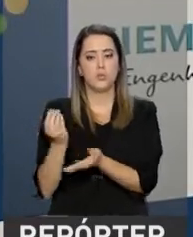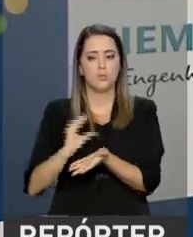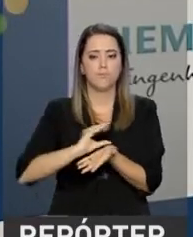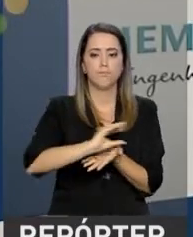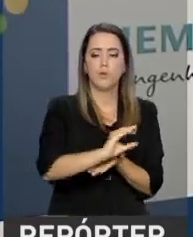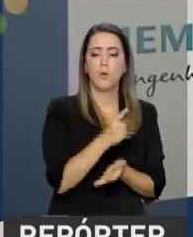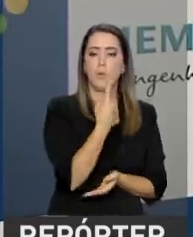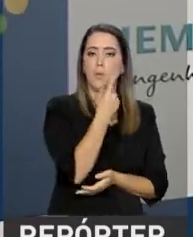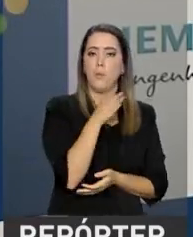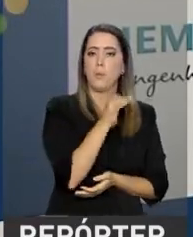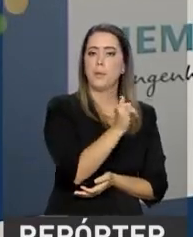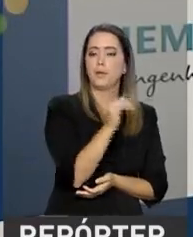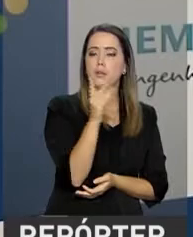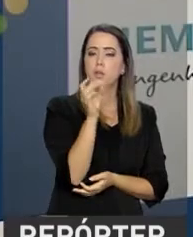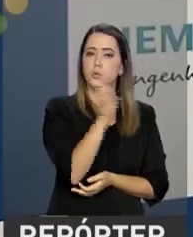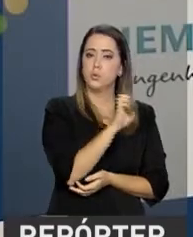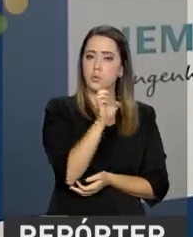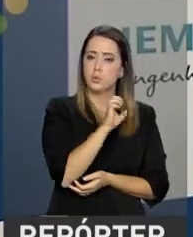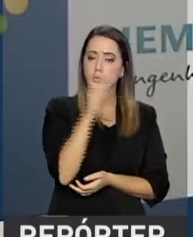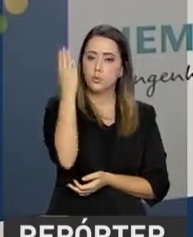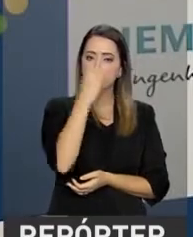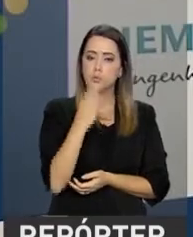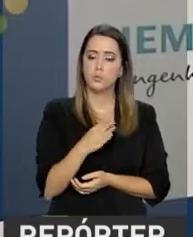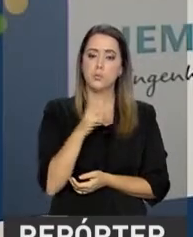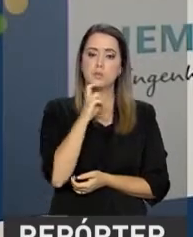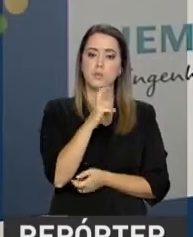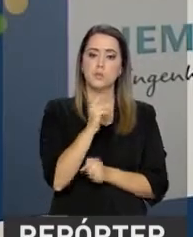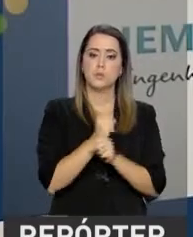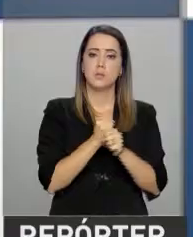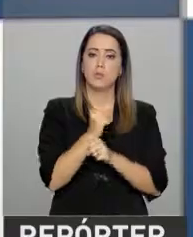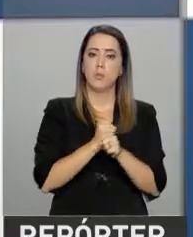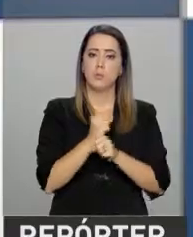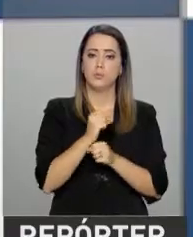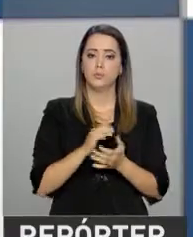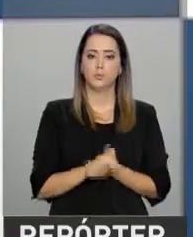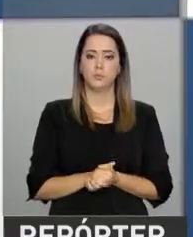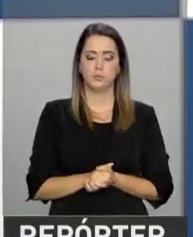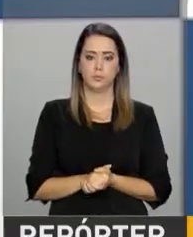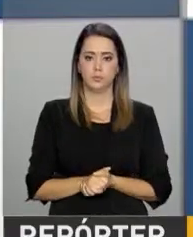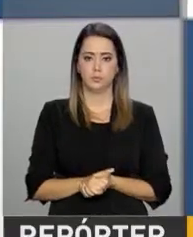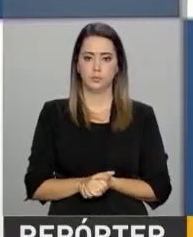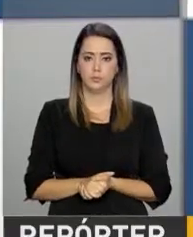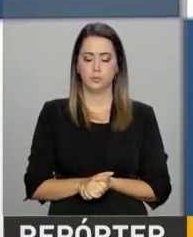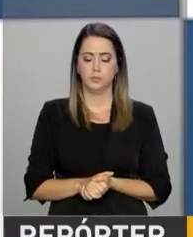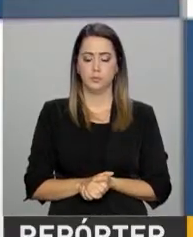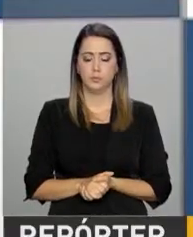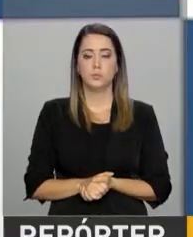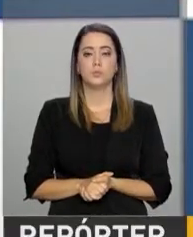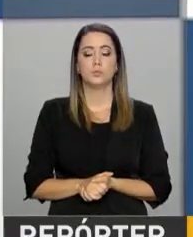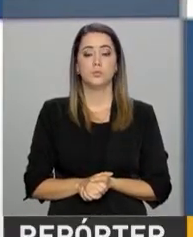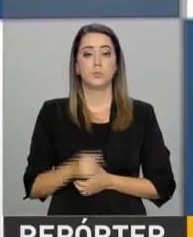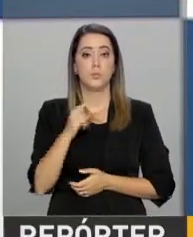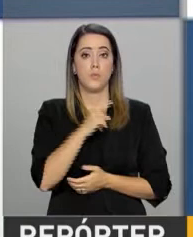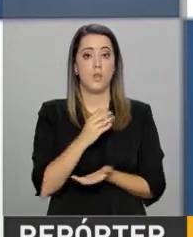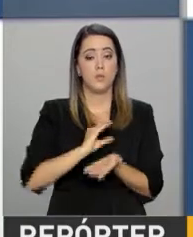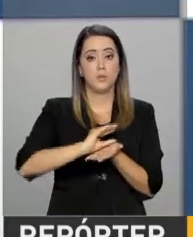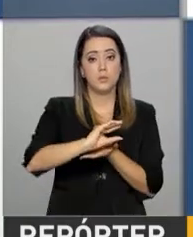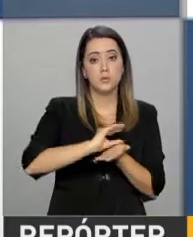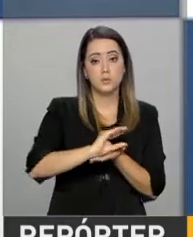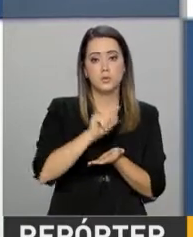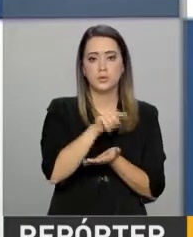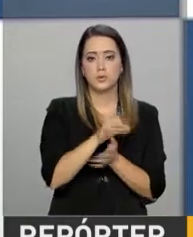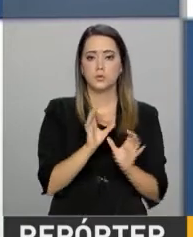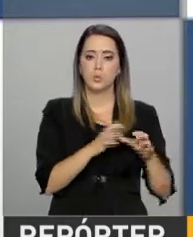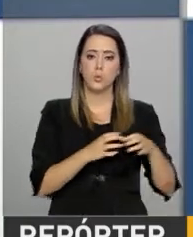injetar 1 bilhão de euros no Brasil nos próximos 5 anos. Esses investimentos vão para as